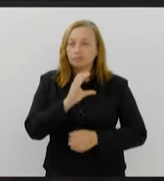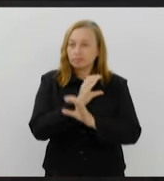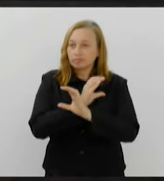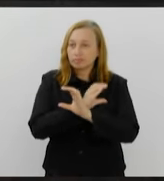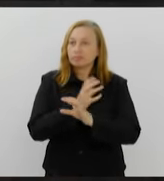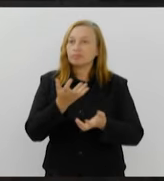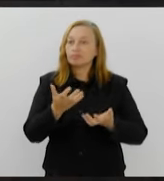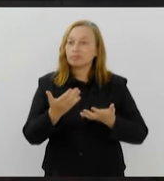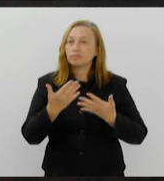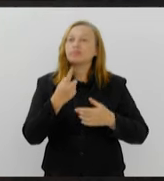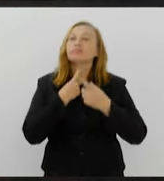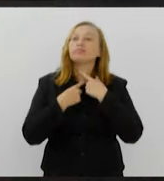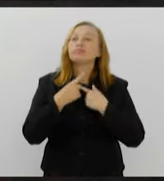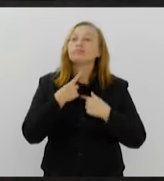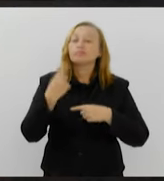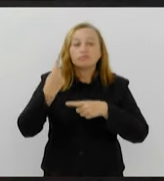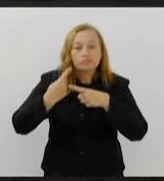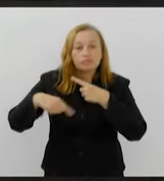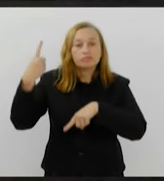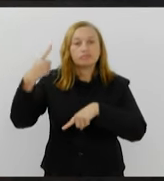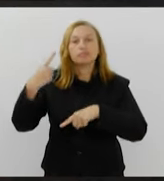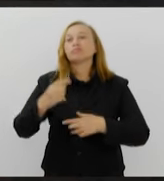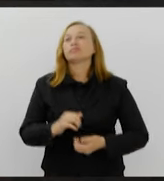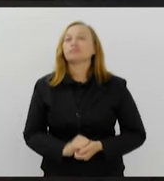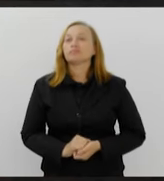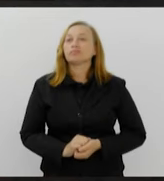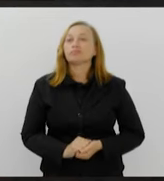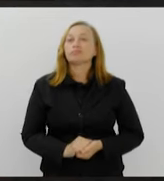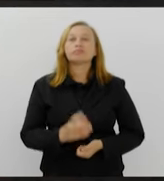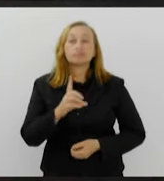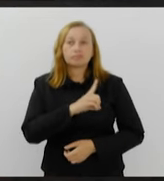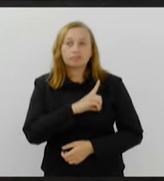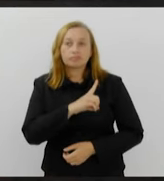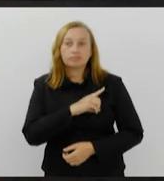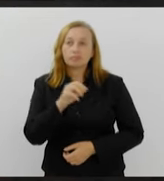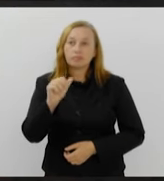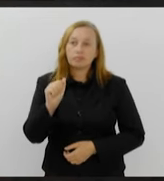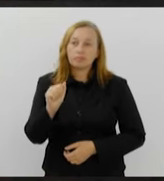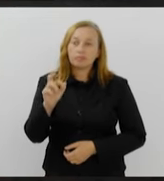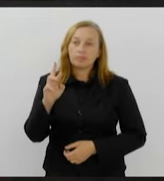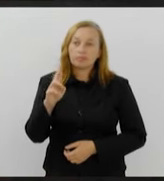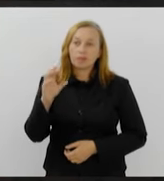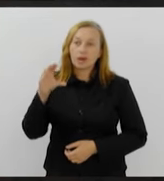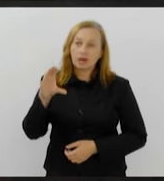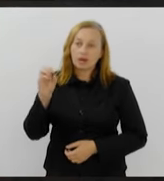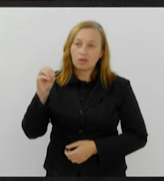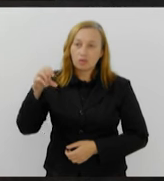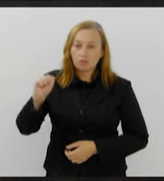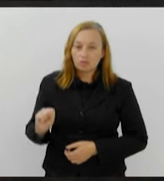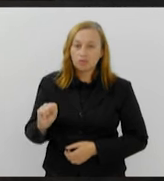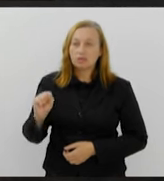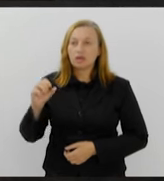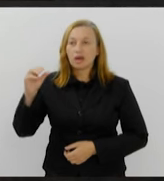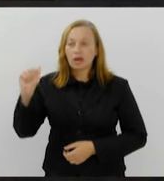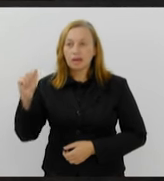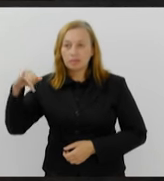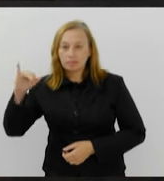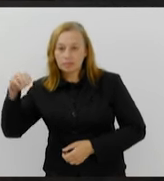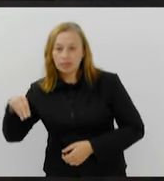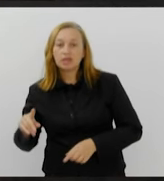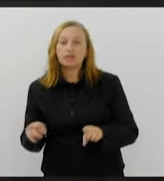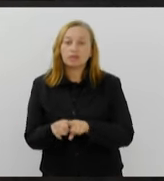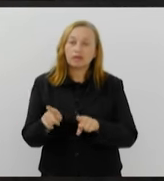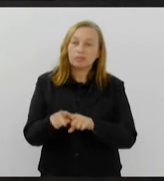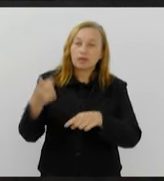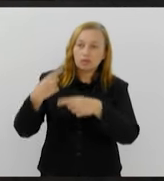apenas de desejar sucesso ao delegado Marcos Amim sucesso também ao que chega eu acho que acima